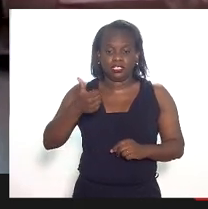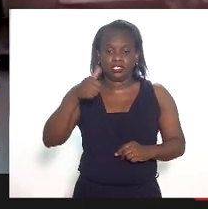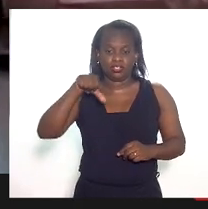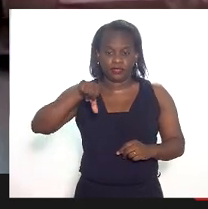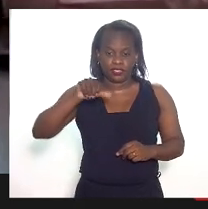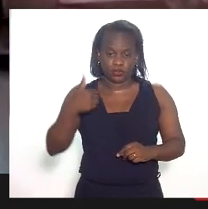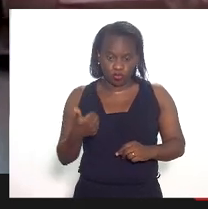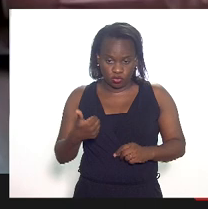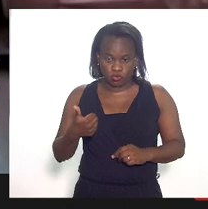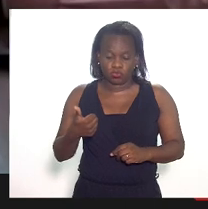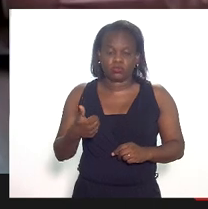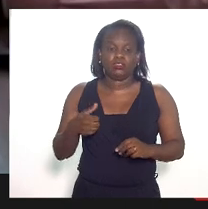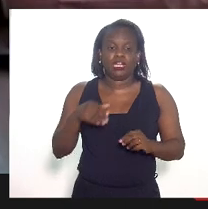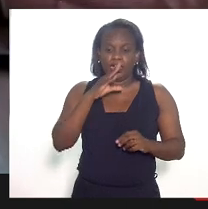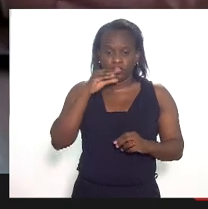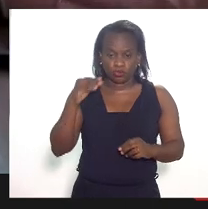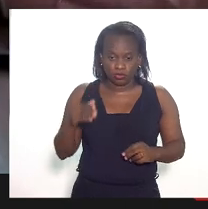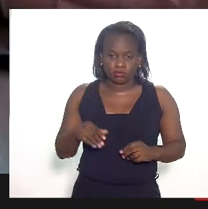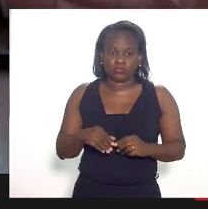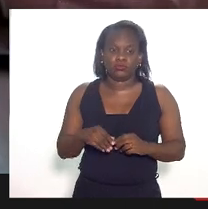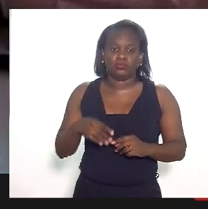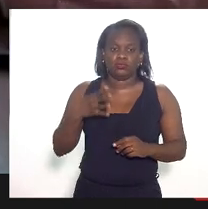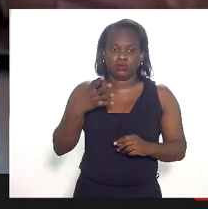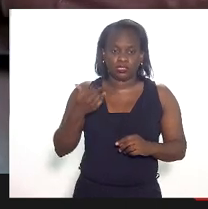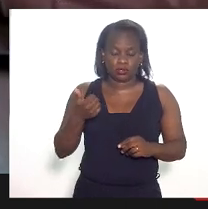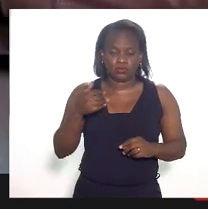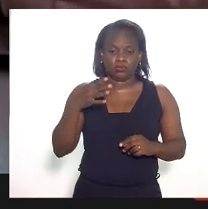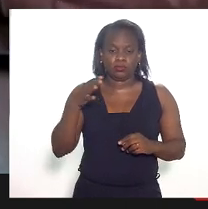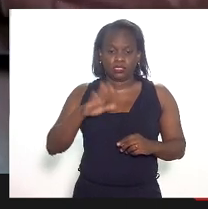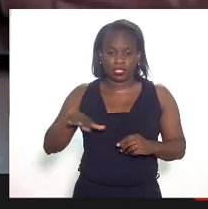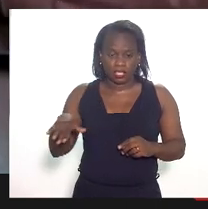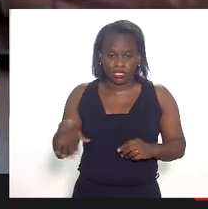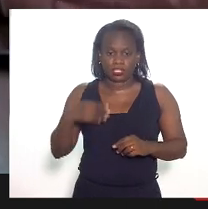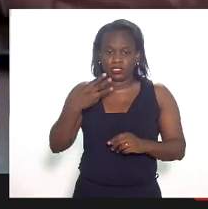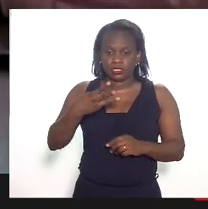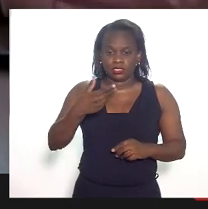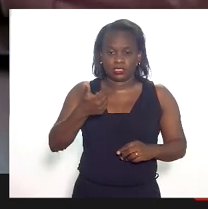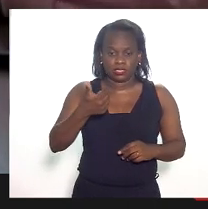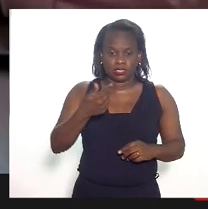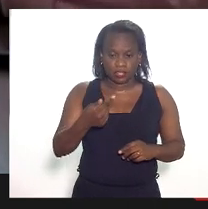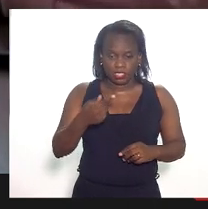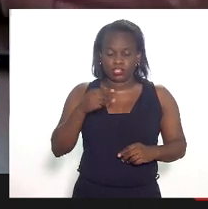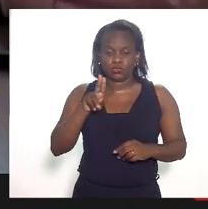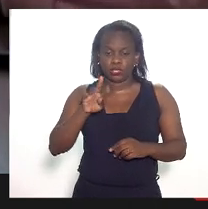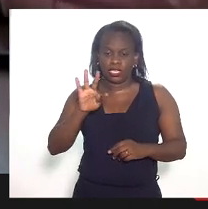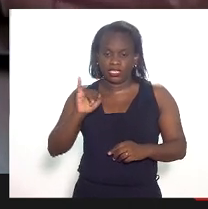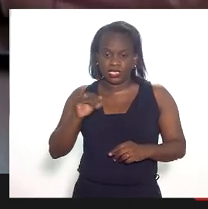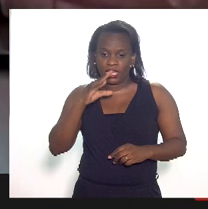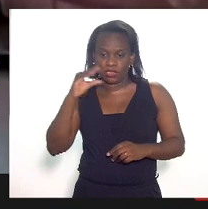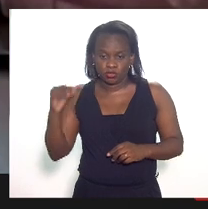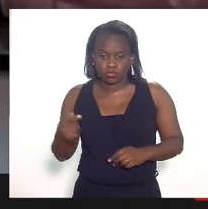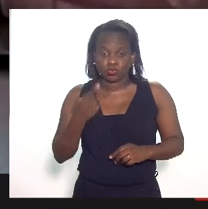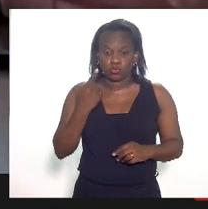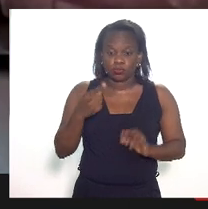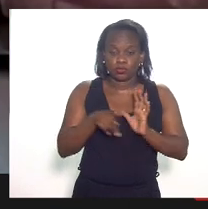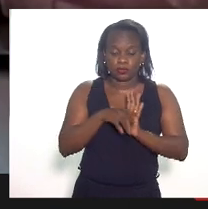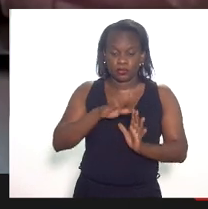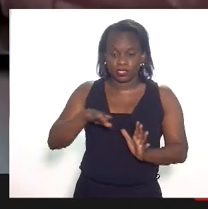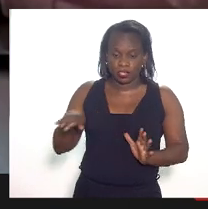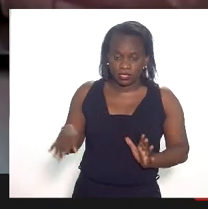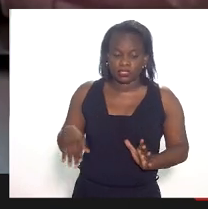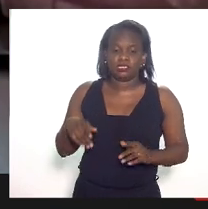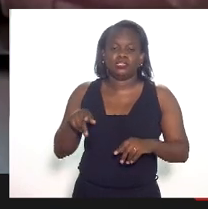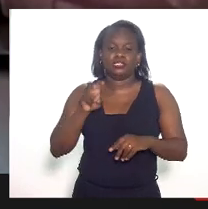191 enfermaria adulto, 4 enfermaria pediátrica, 317 UTI adulto, 1 UTI pediátrica